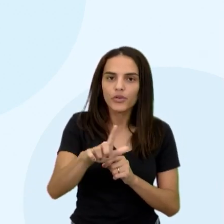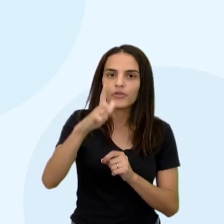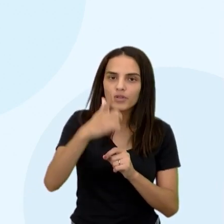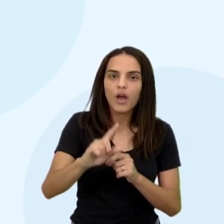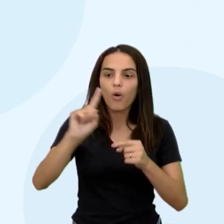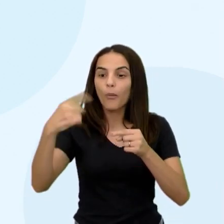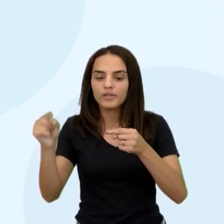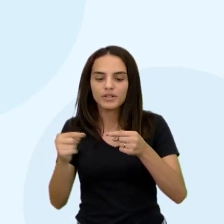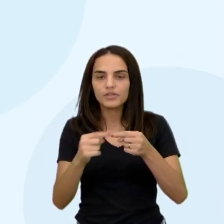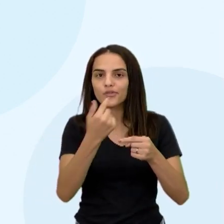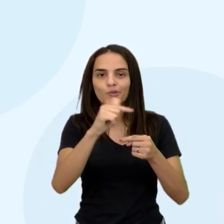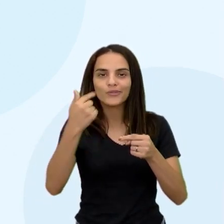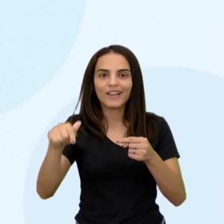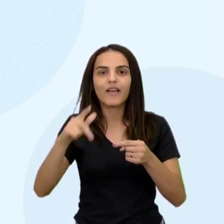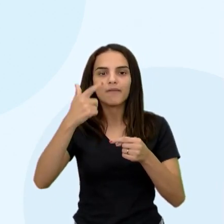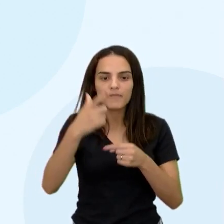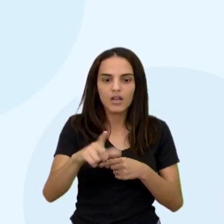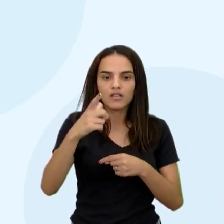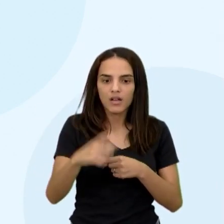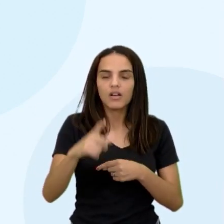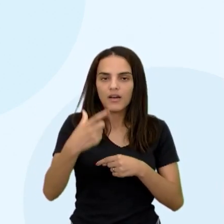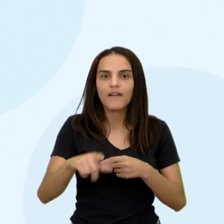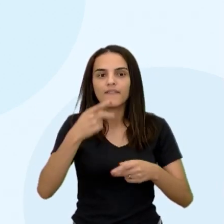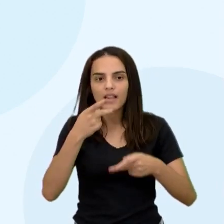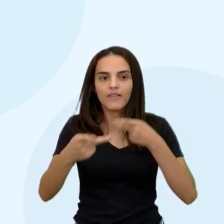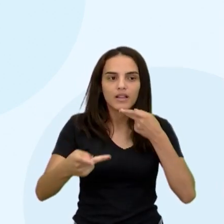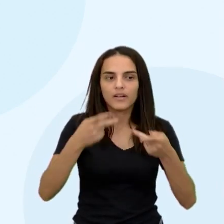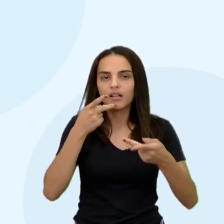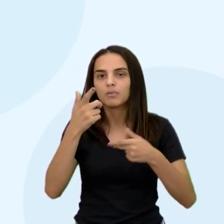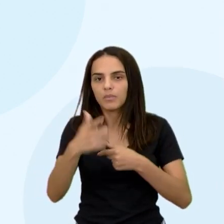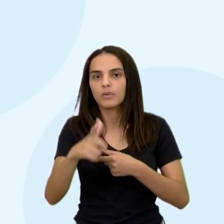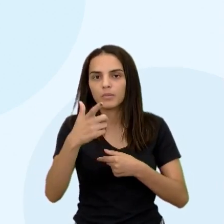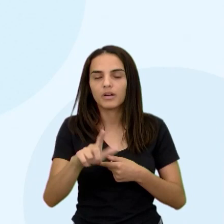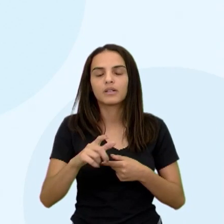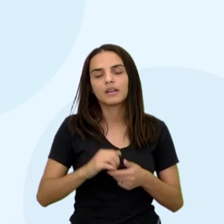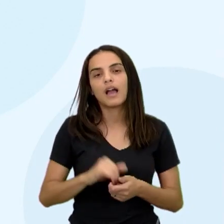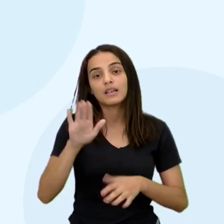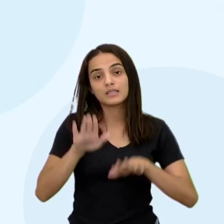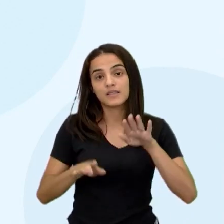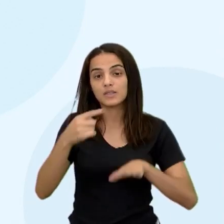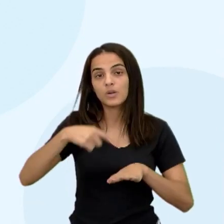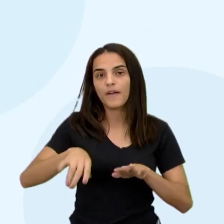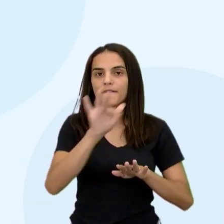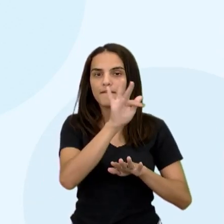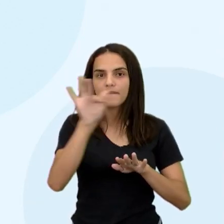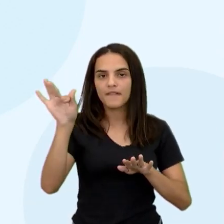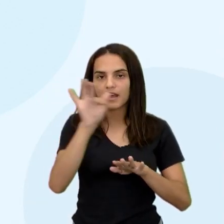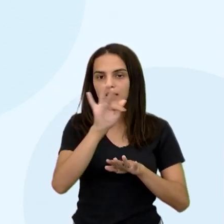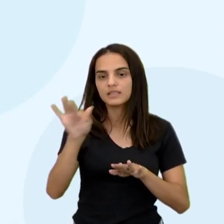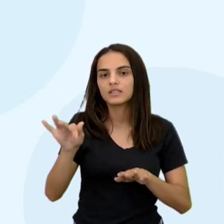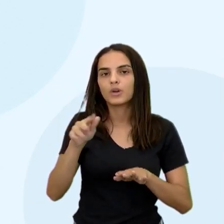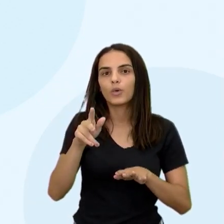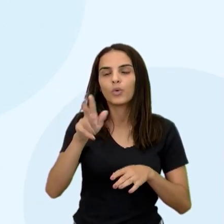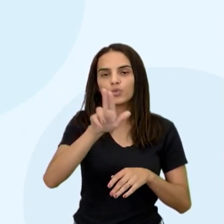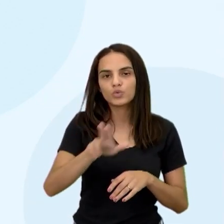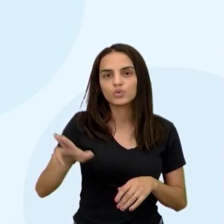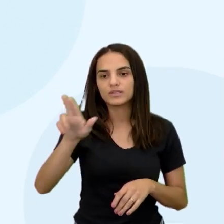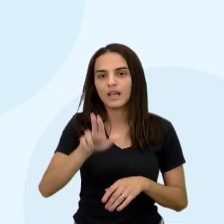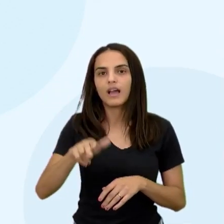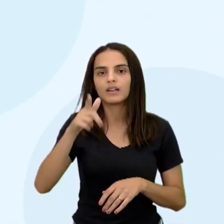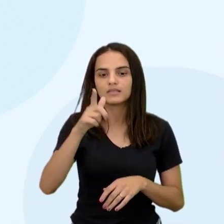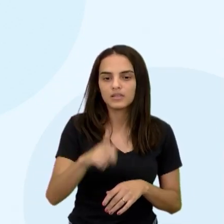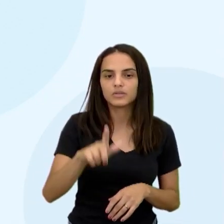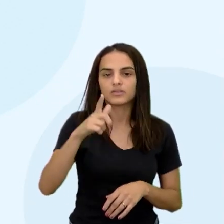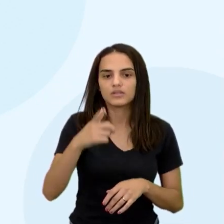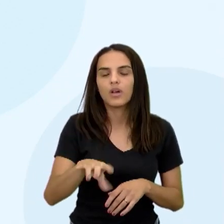ser objetivo. Então, tem que evitar isso daí. Às vezes a gente pode falar uma coisa em uma frase e quer enrolar demais porque acha que estender